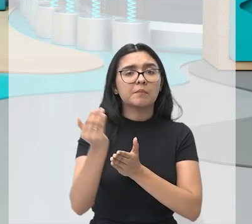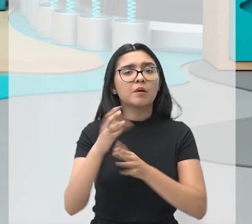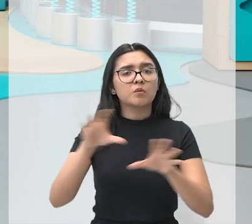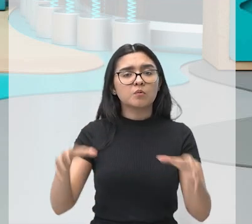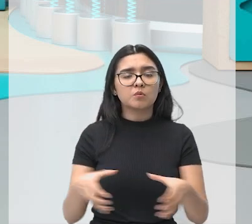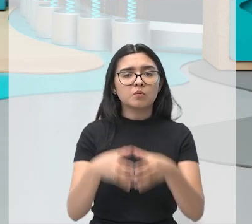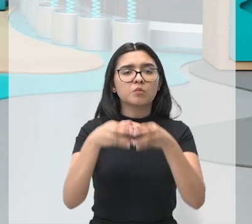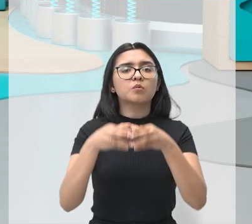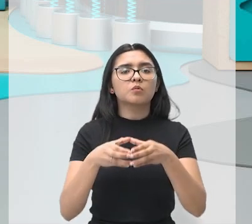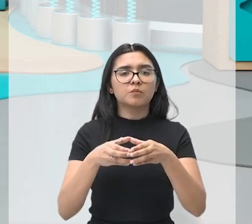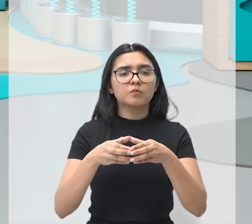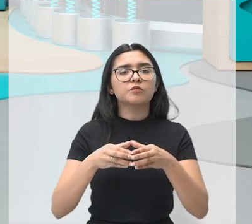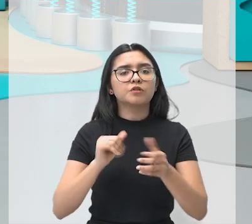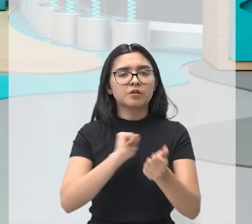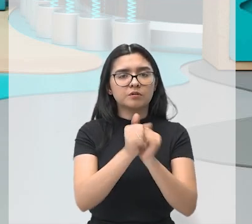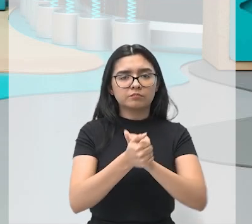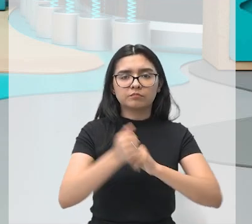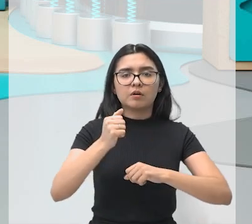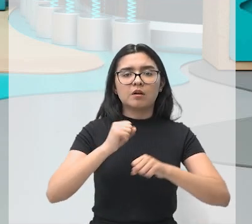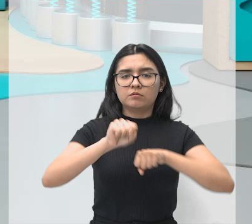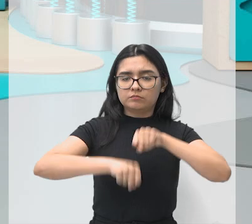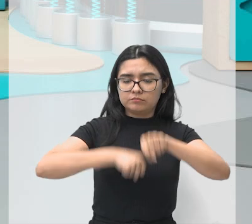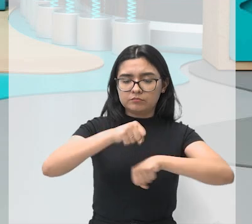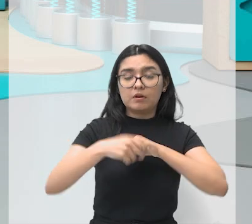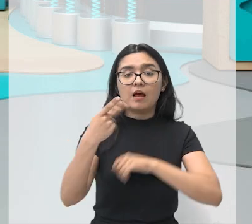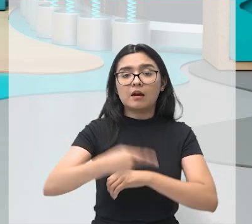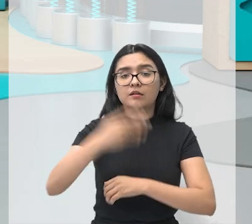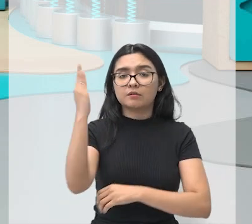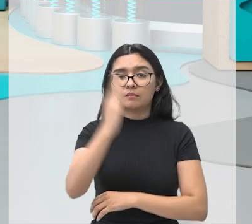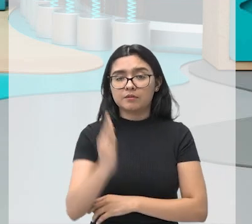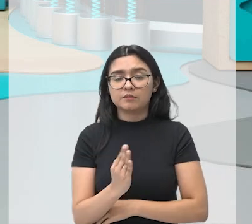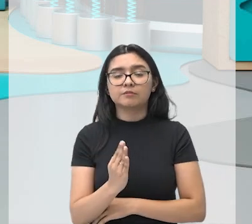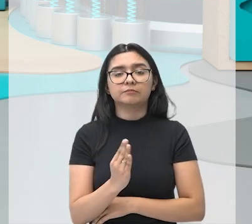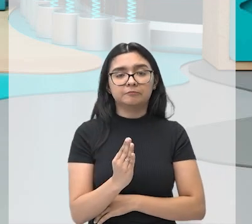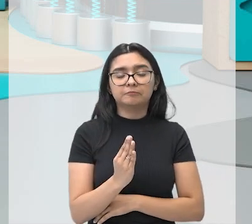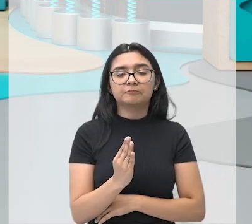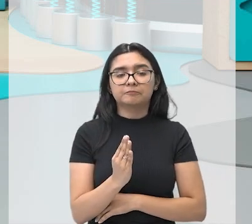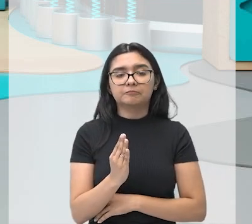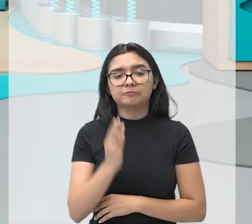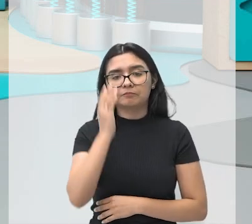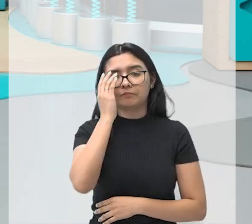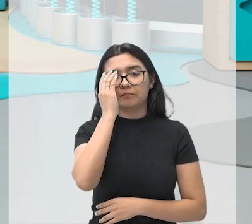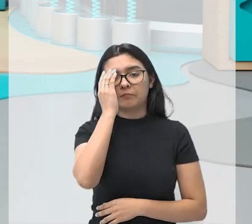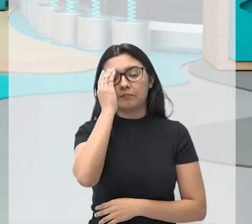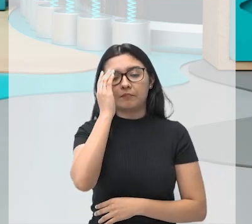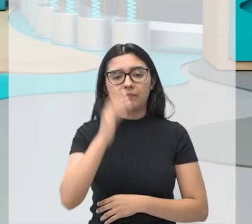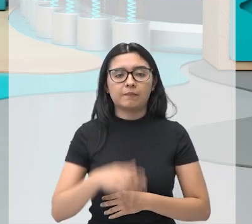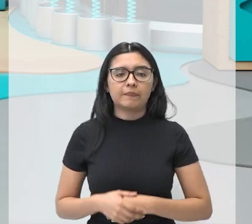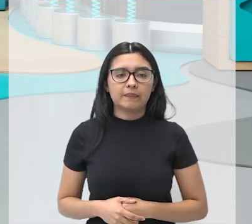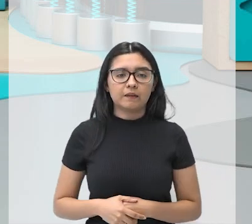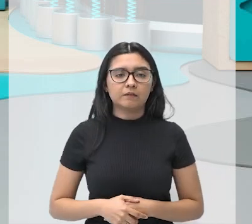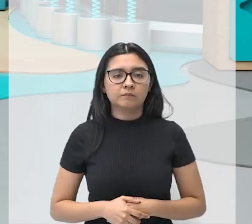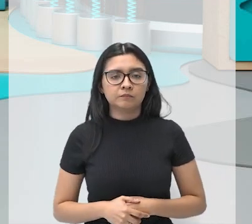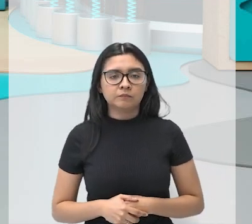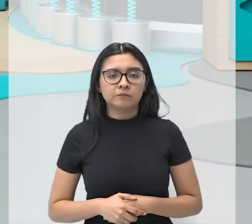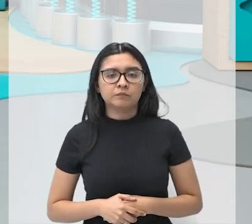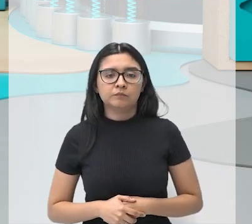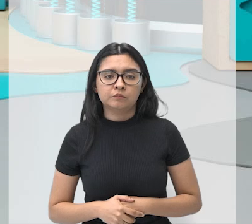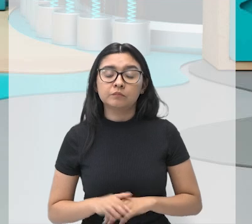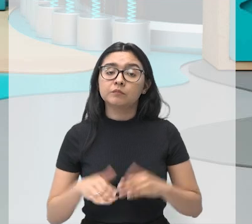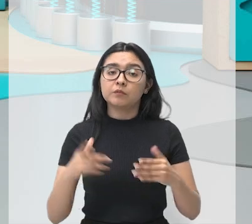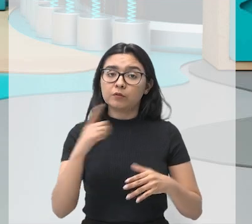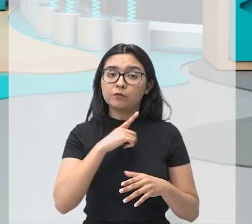ciclismo aqui no Brasil, um tempo depois de ela ter sido projetada nos formatos em que nós conhecemos, e ele